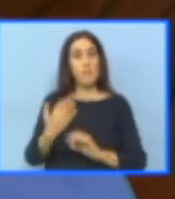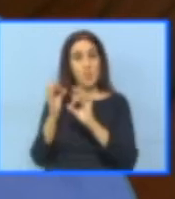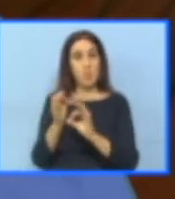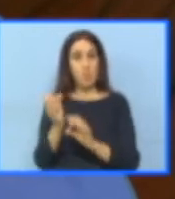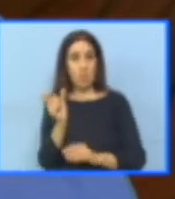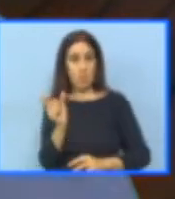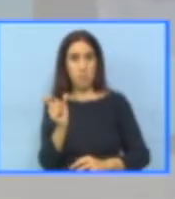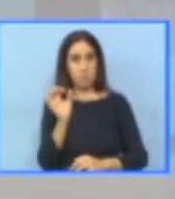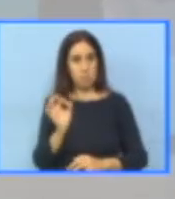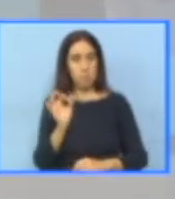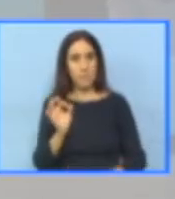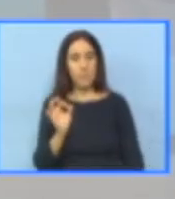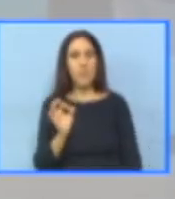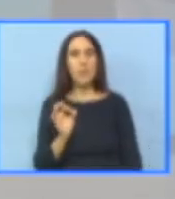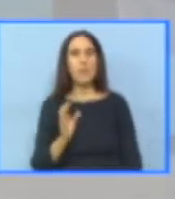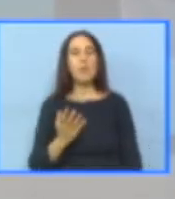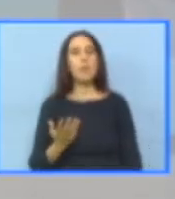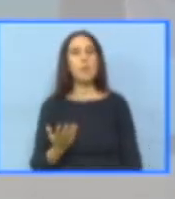rigor, é